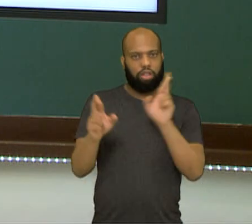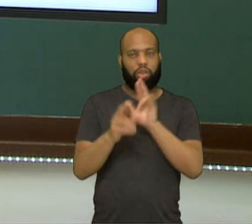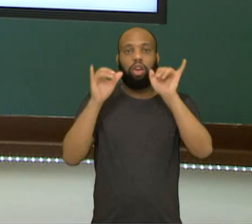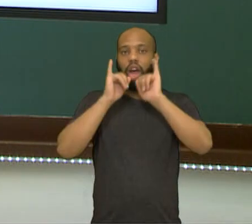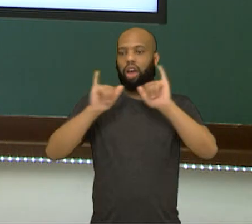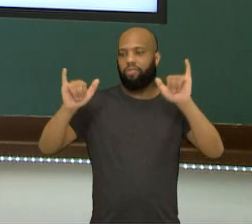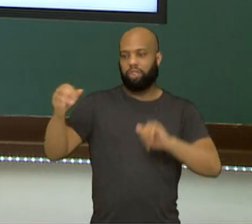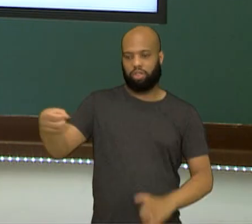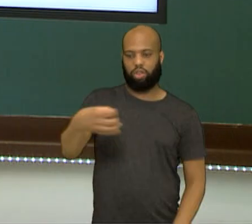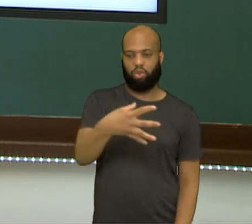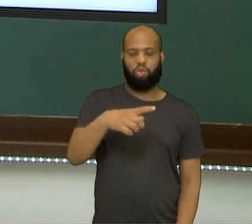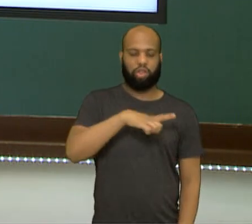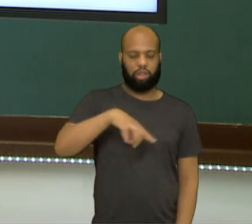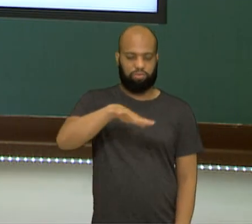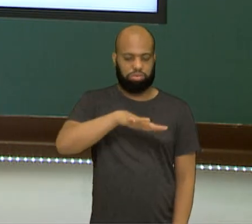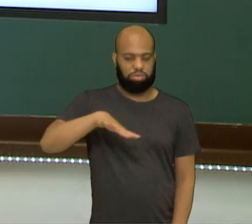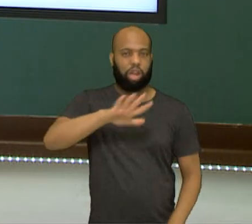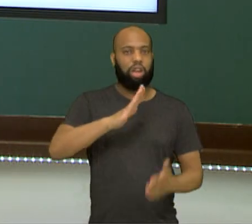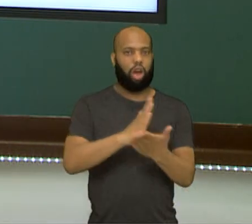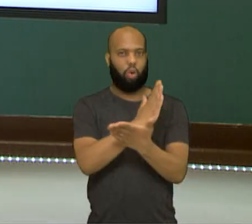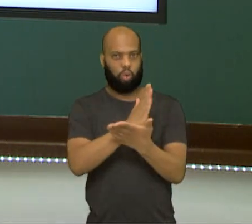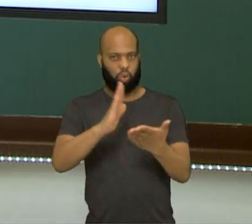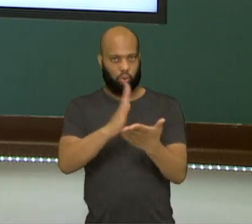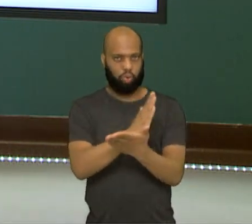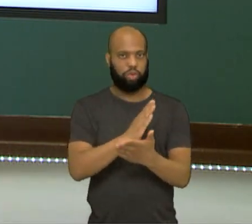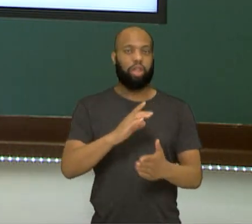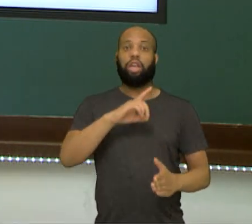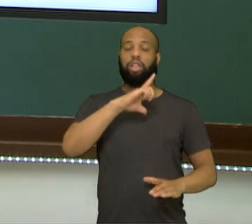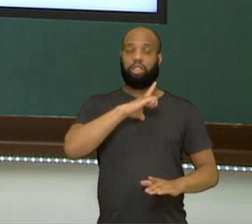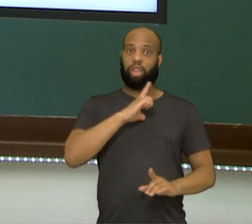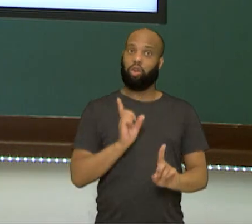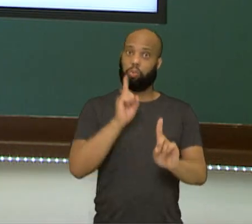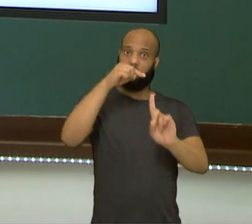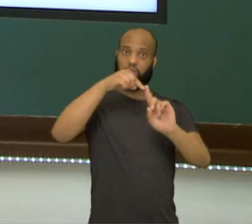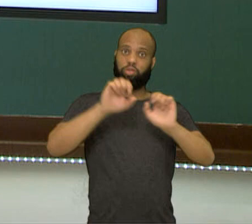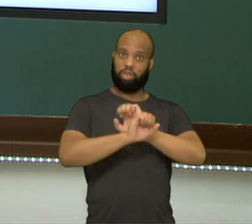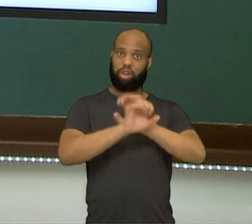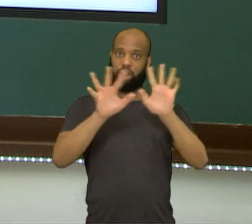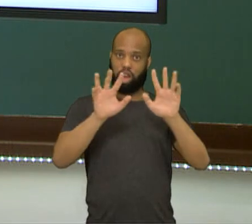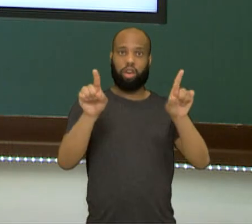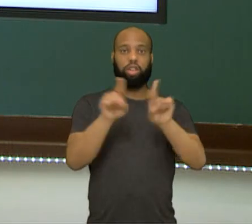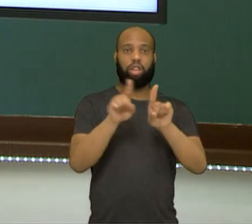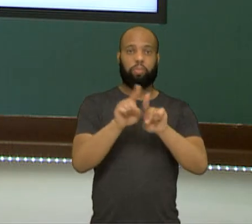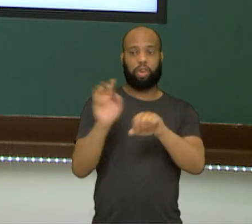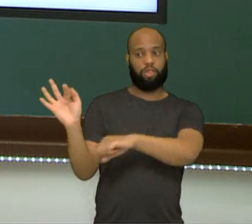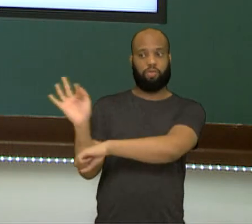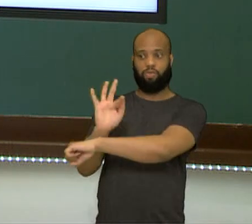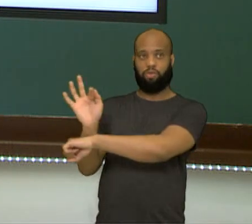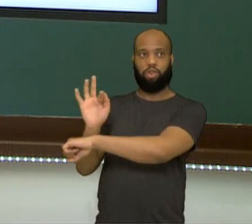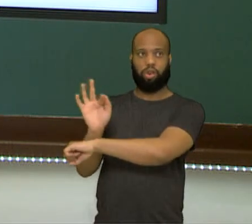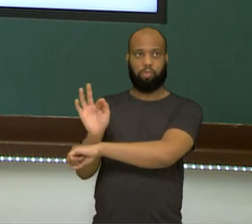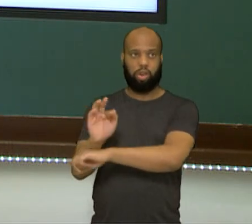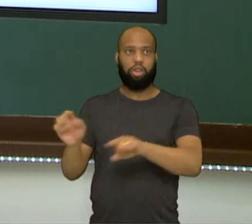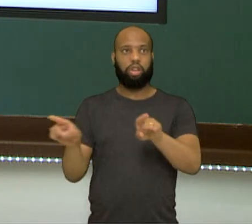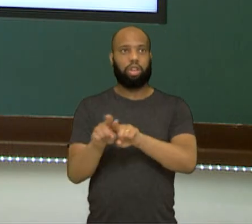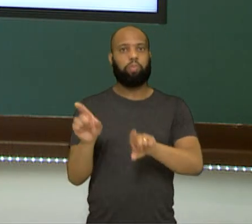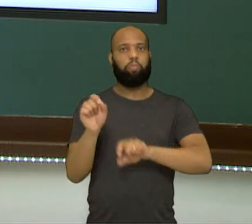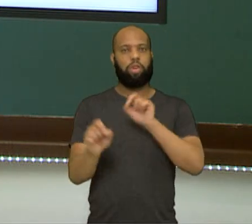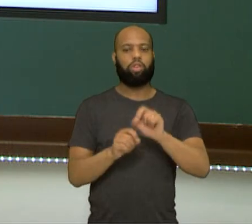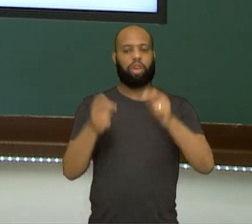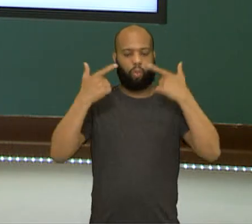novo dentro de determinado campo. É objetiva, formal e imparcial. claro, de falar toda notícia é